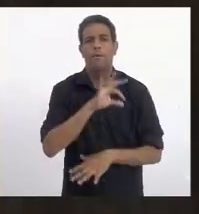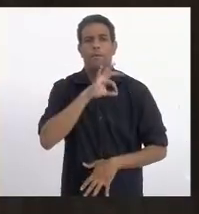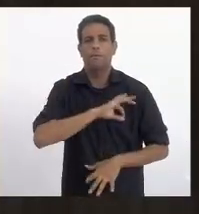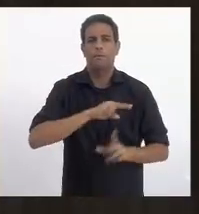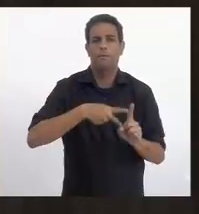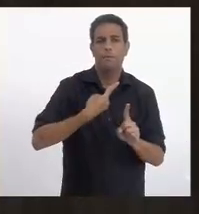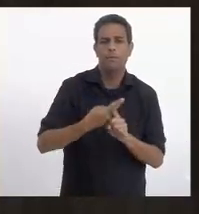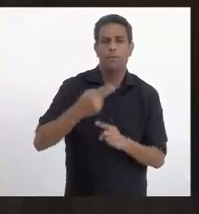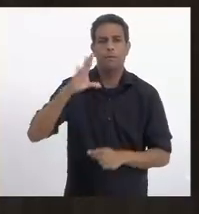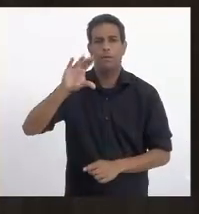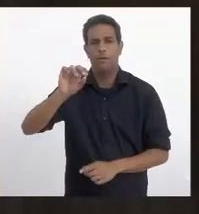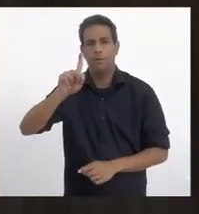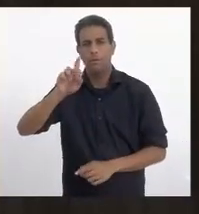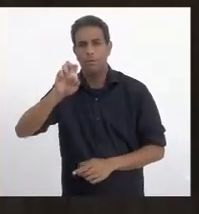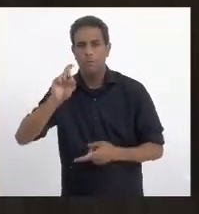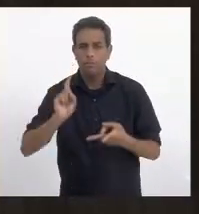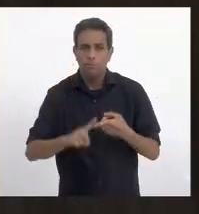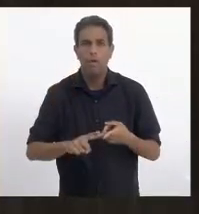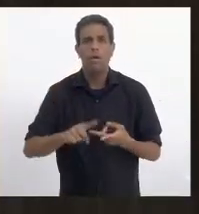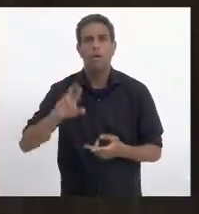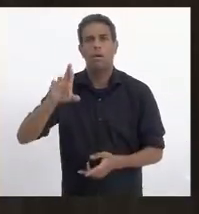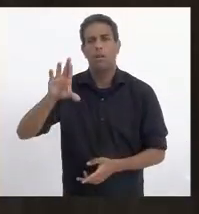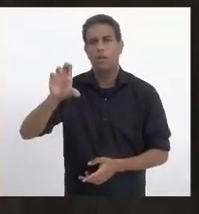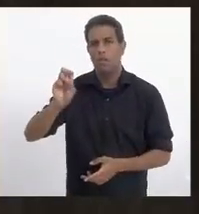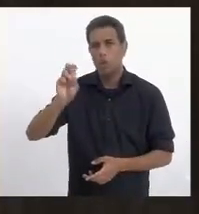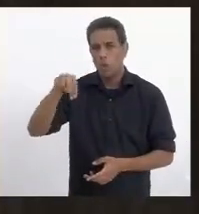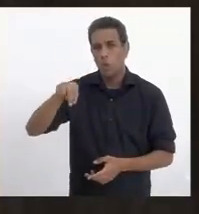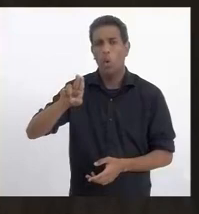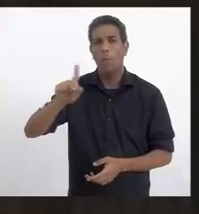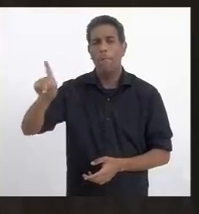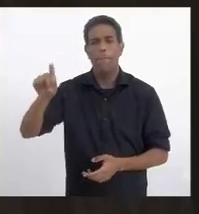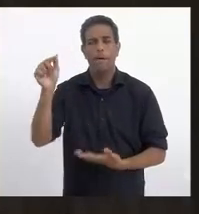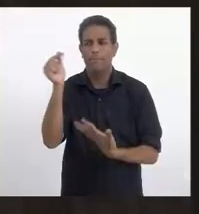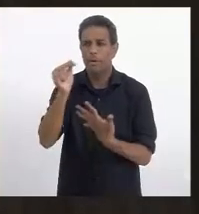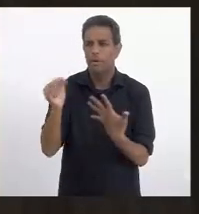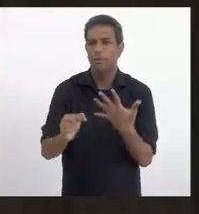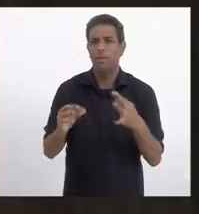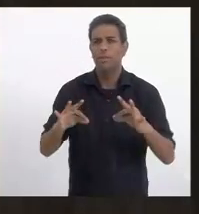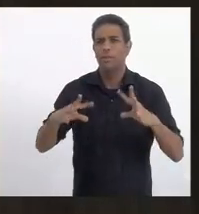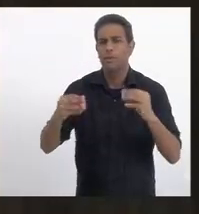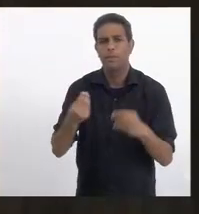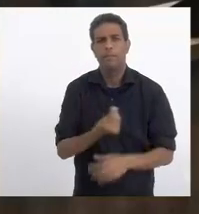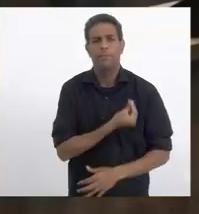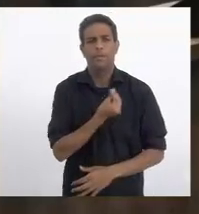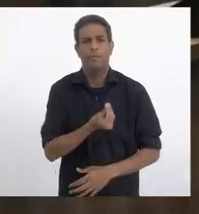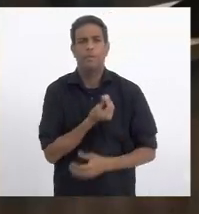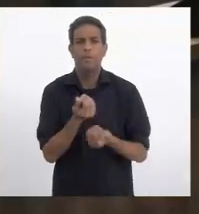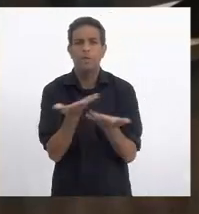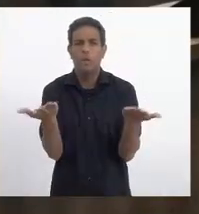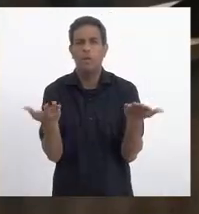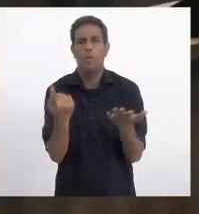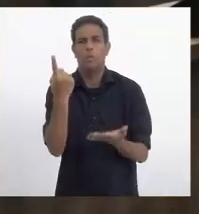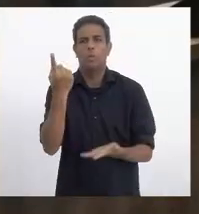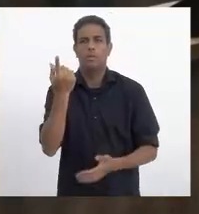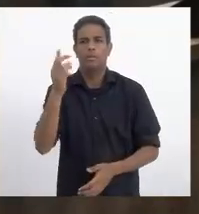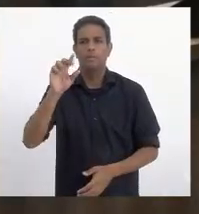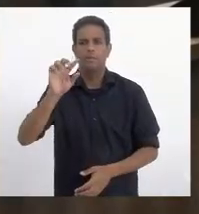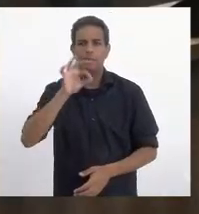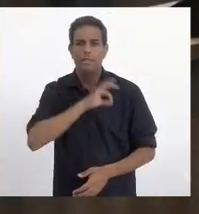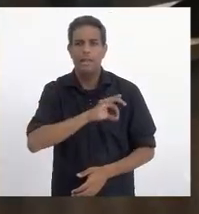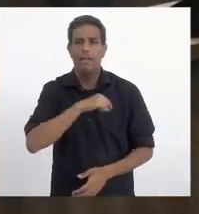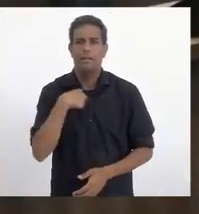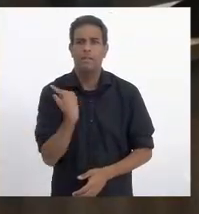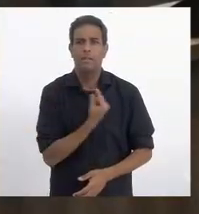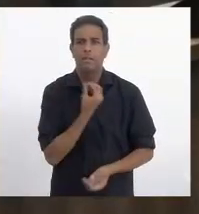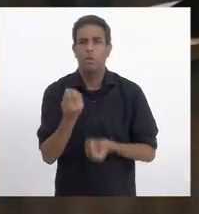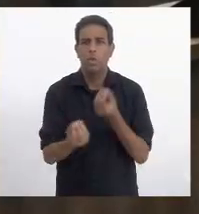classificação de voto e da gratificação de recom de um PP a gratificação de segurança presente e dá tudo isso para o salário aí